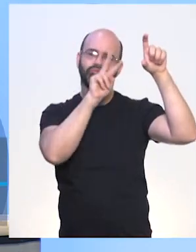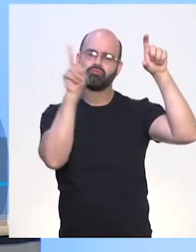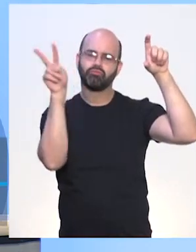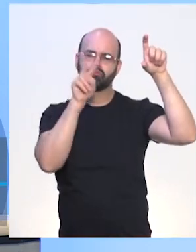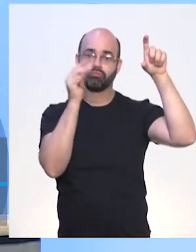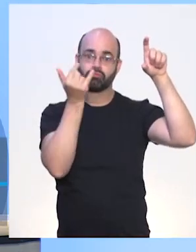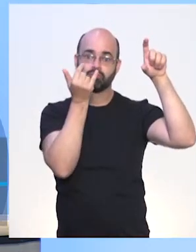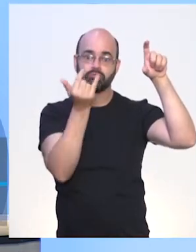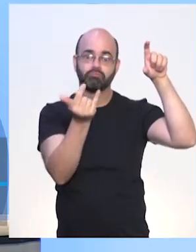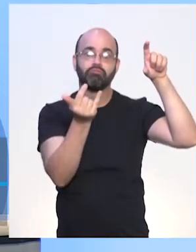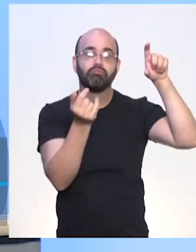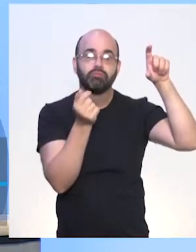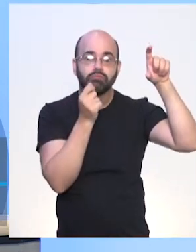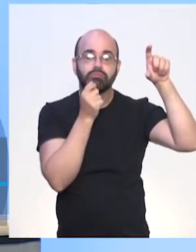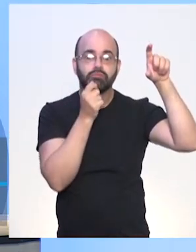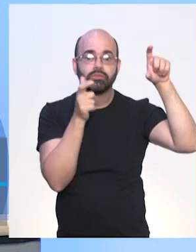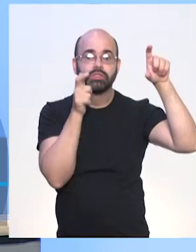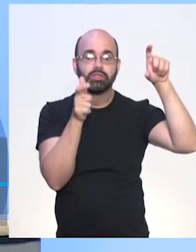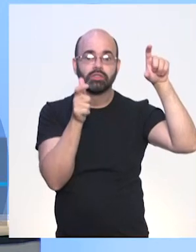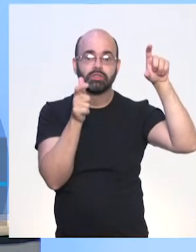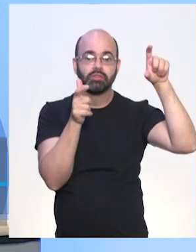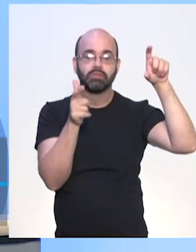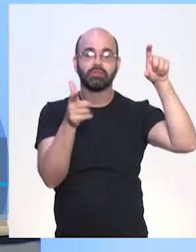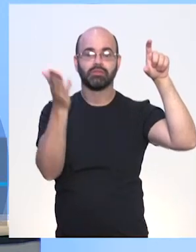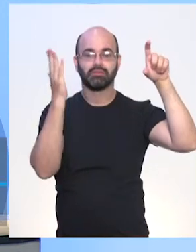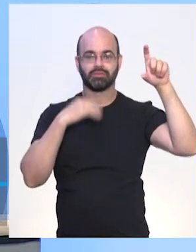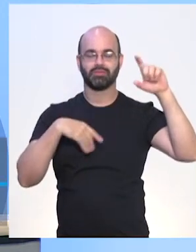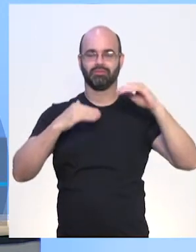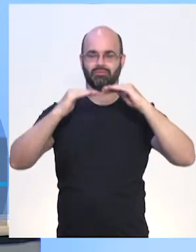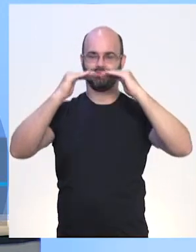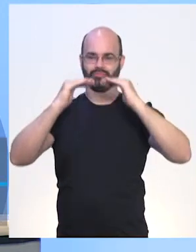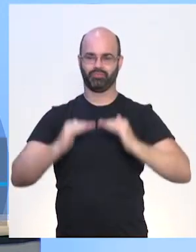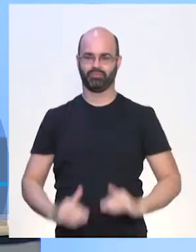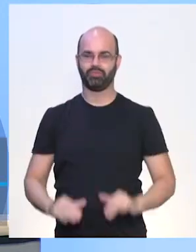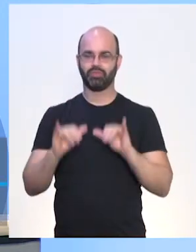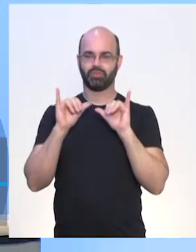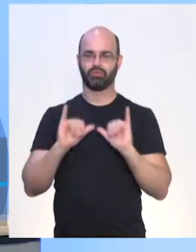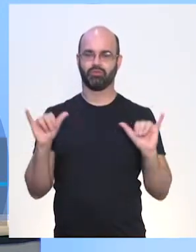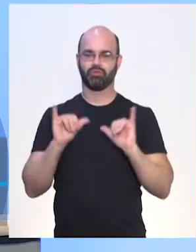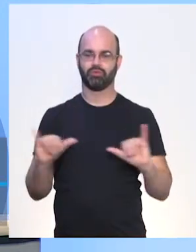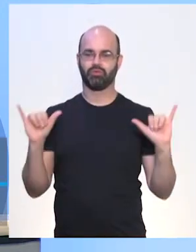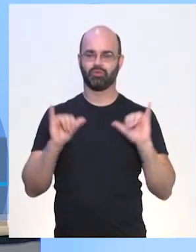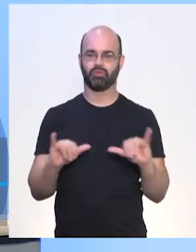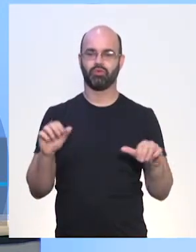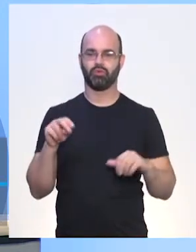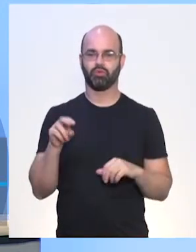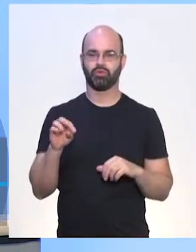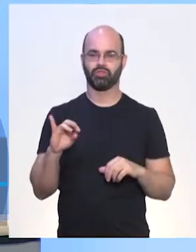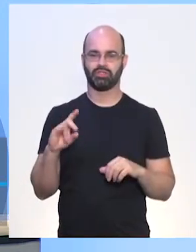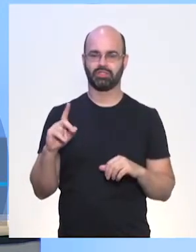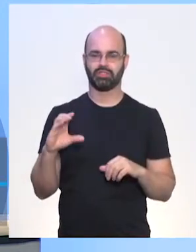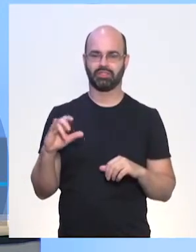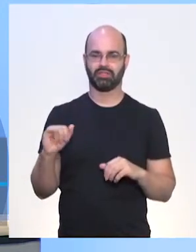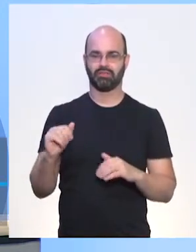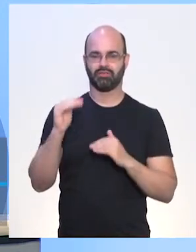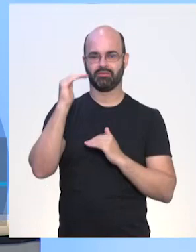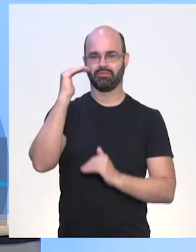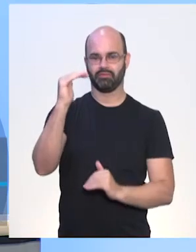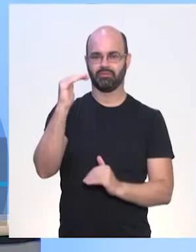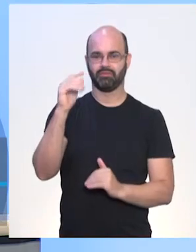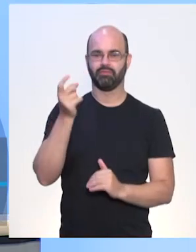como vocês mesmo colocaram para que o leia então o corpo da notícia que aí no corpo da Notícia a gente é a parte do lide que